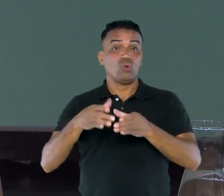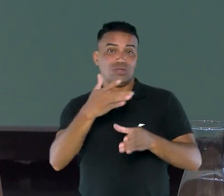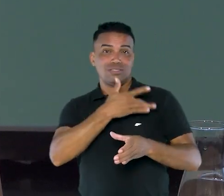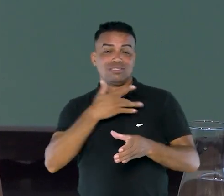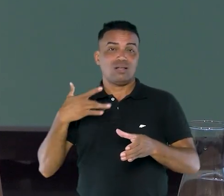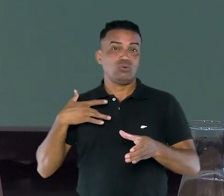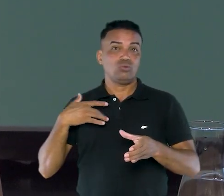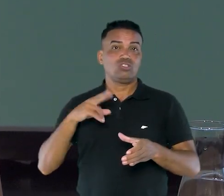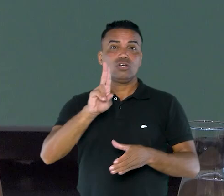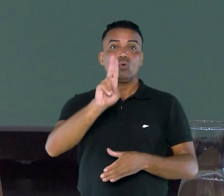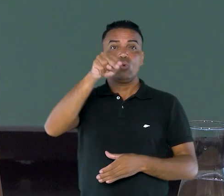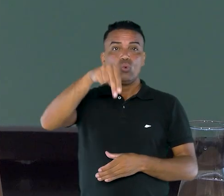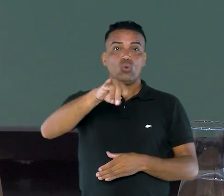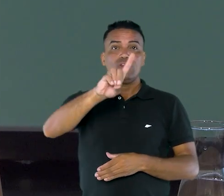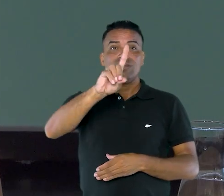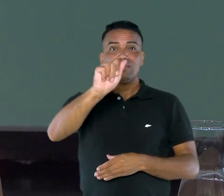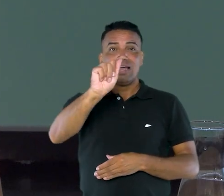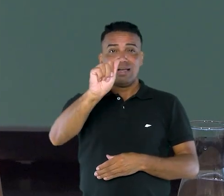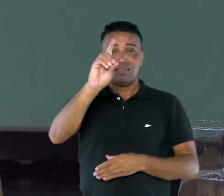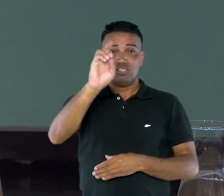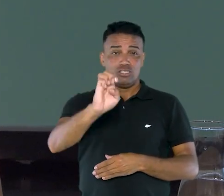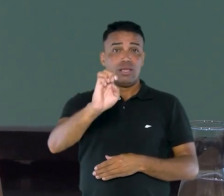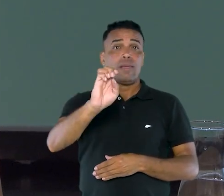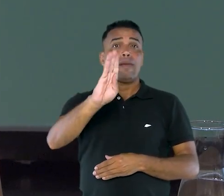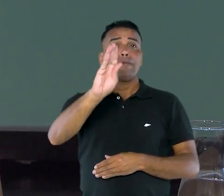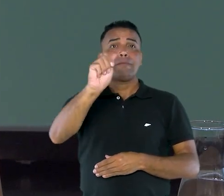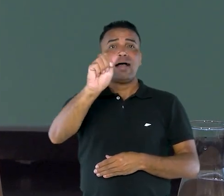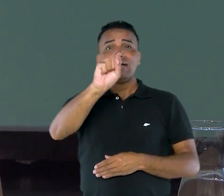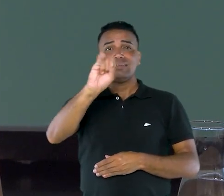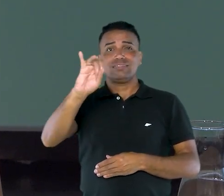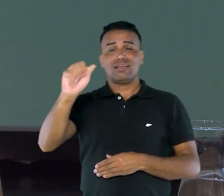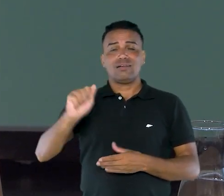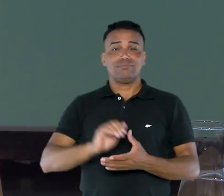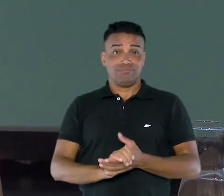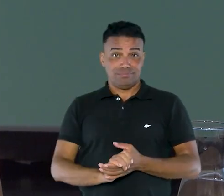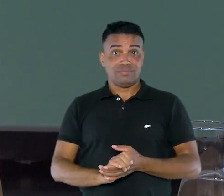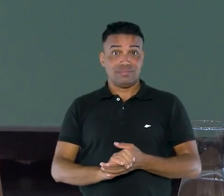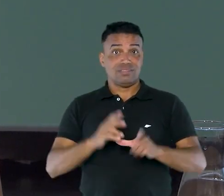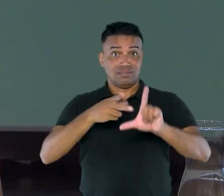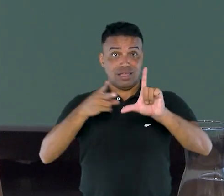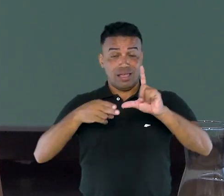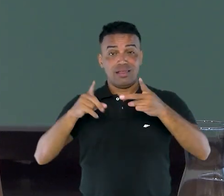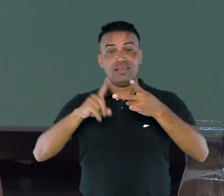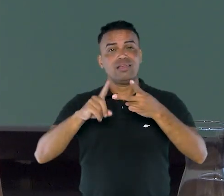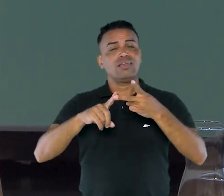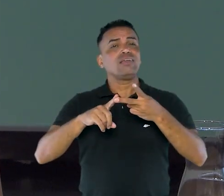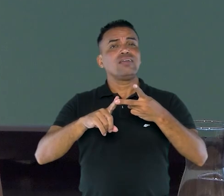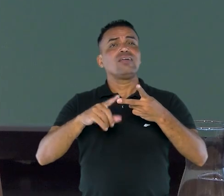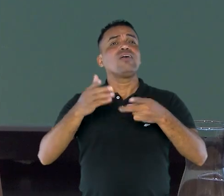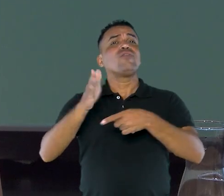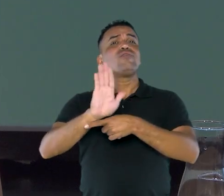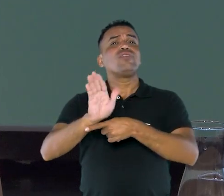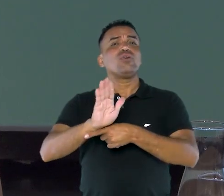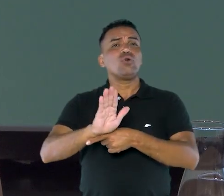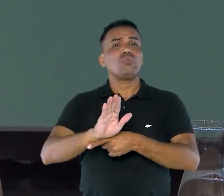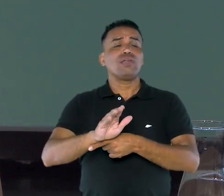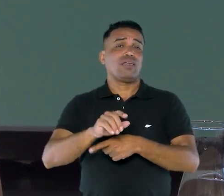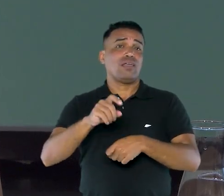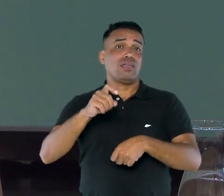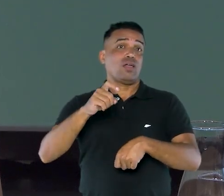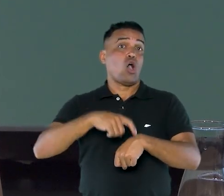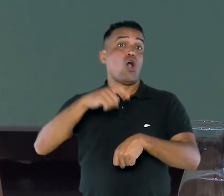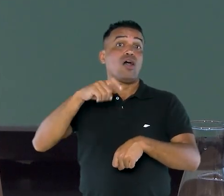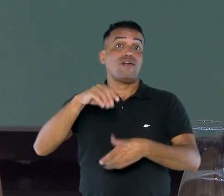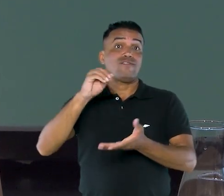chama Unidade Básica, a série. E o filme chama Quando Falta o Ar. Eu fiz um debate desse filme